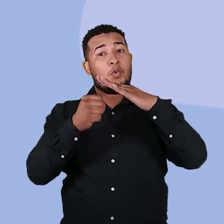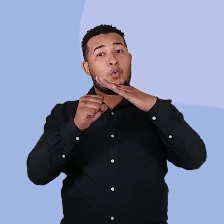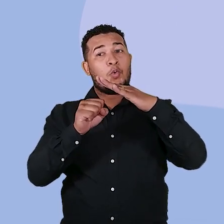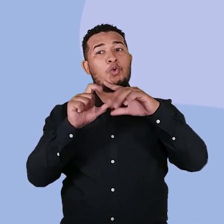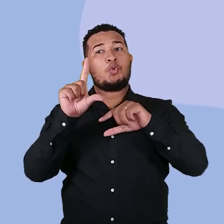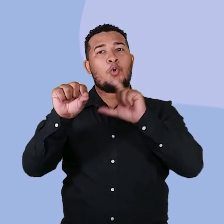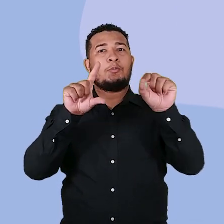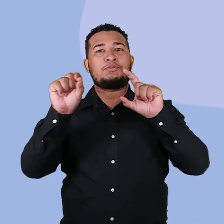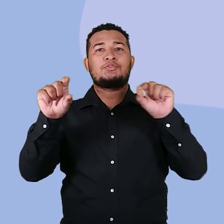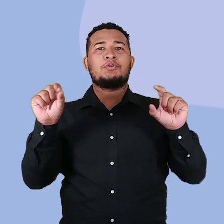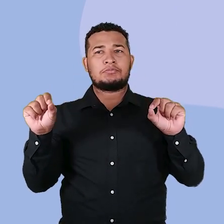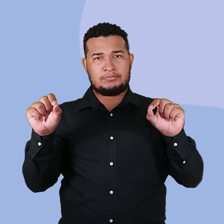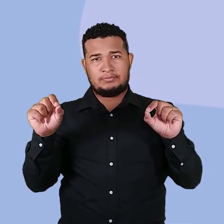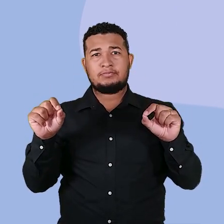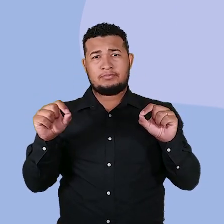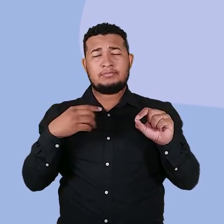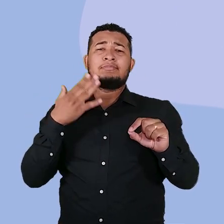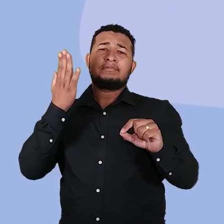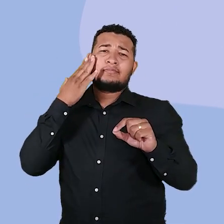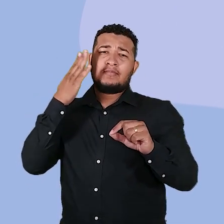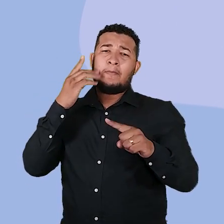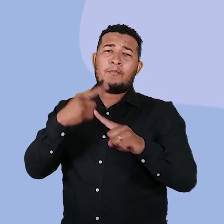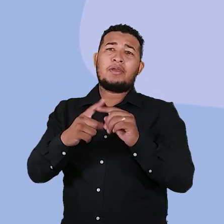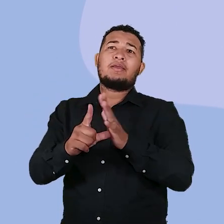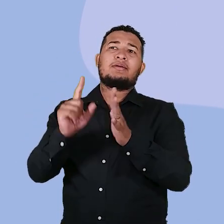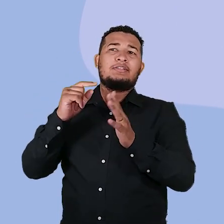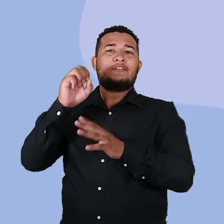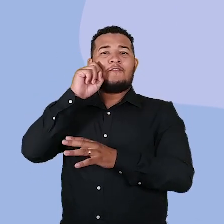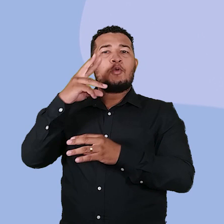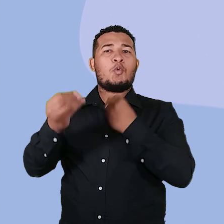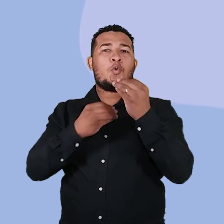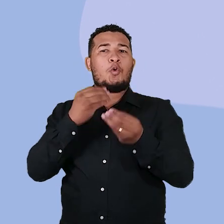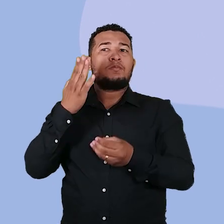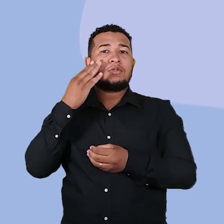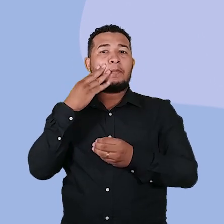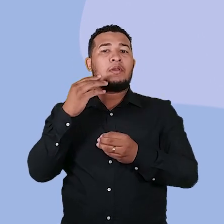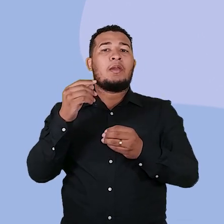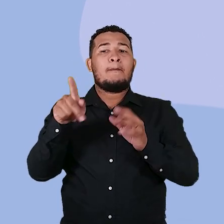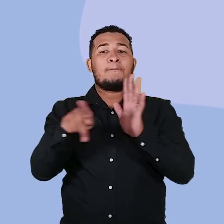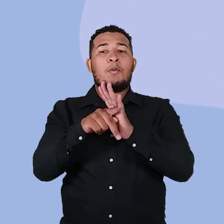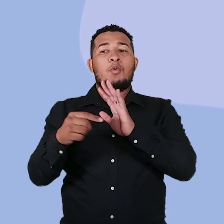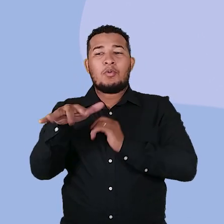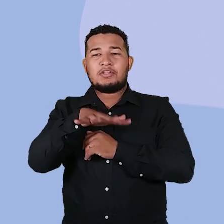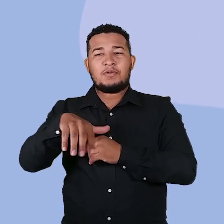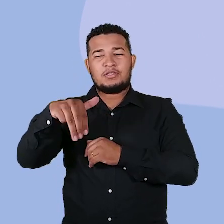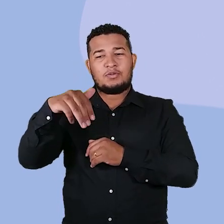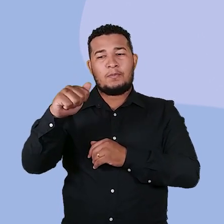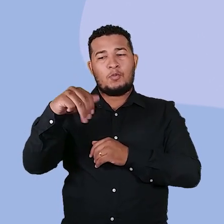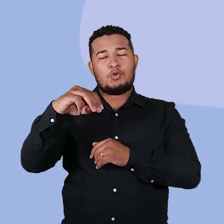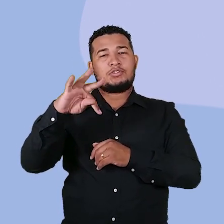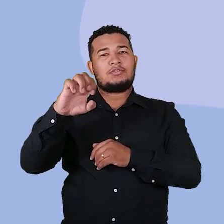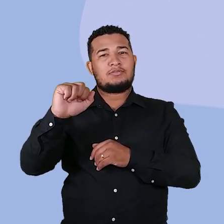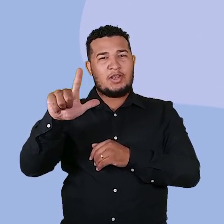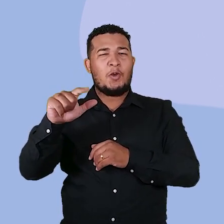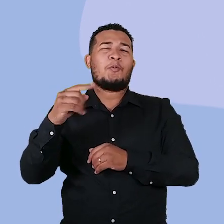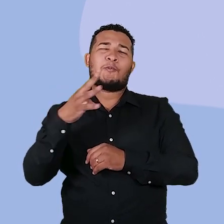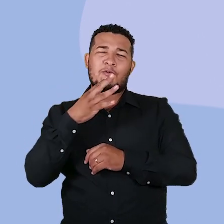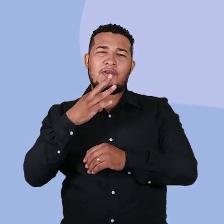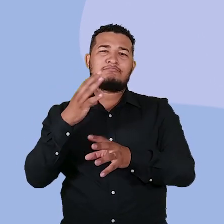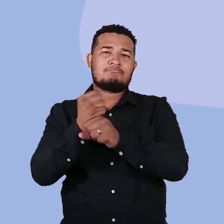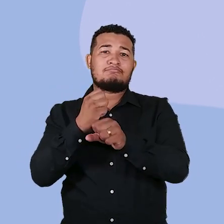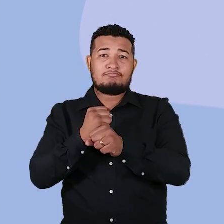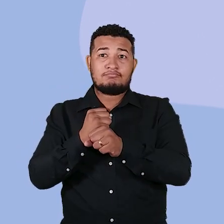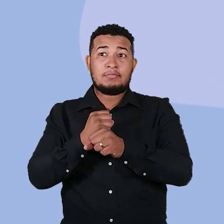existem oito opções que nós sabemos disso que nós já vimos aí como calcular a quantidade elemento o espaço amostral ela não é